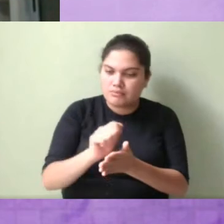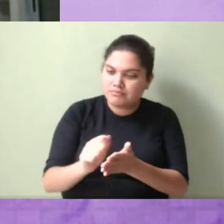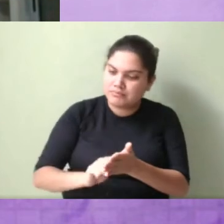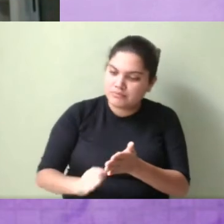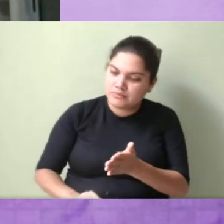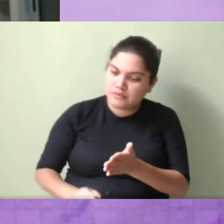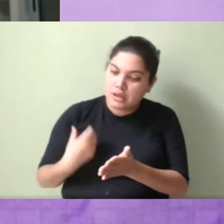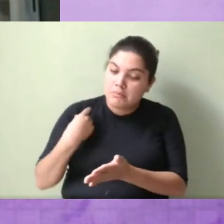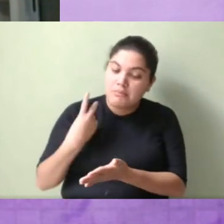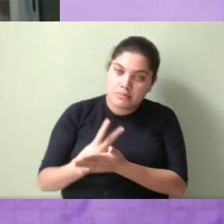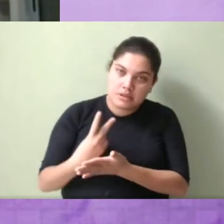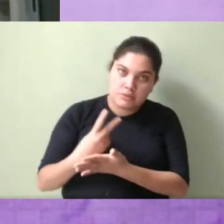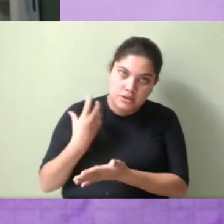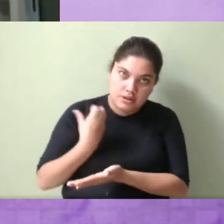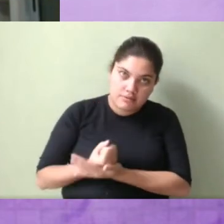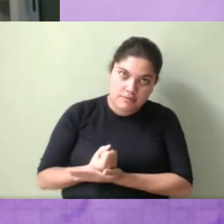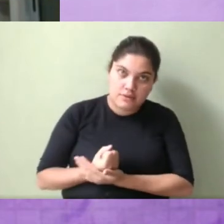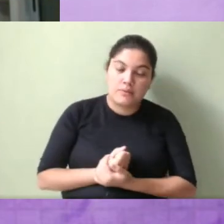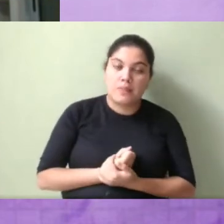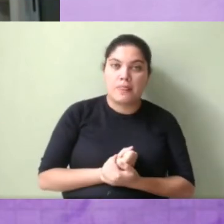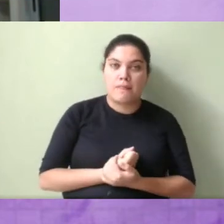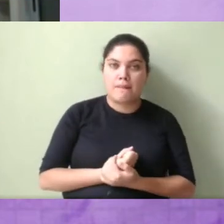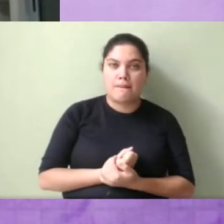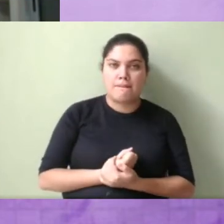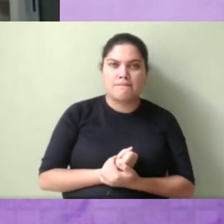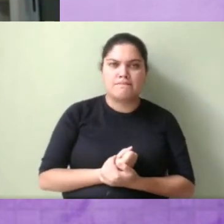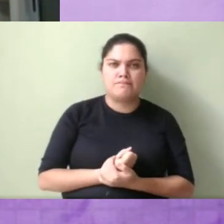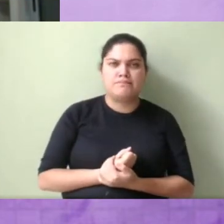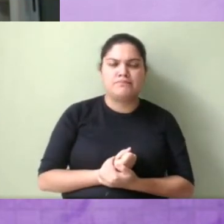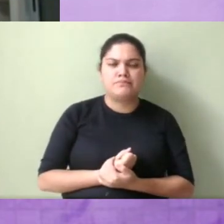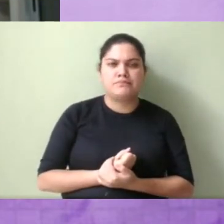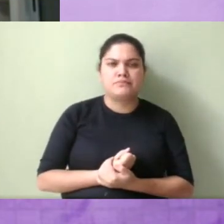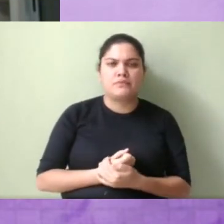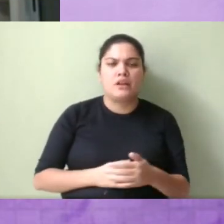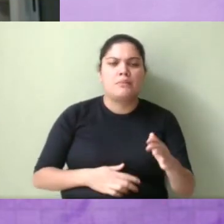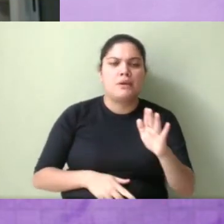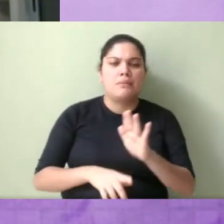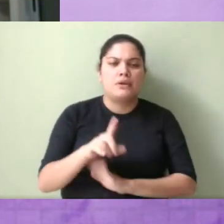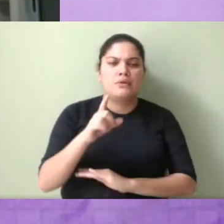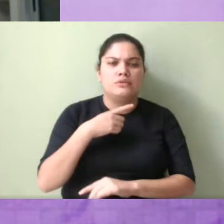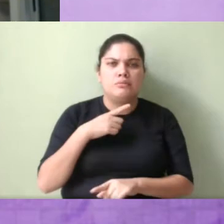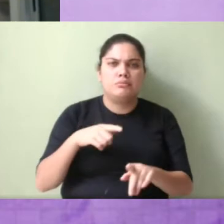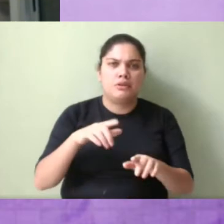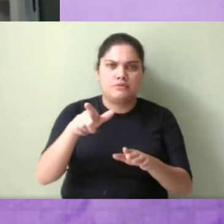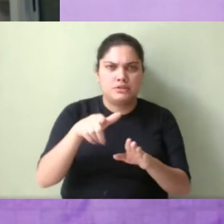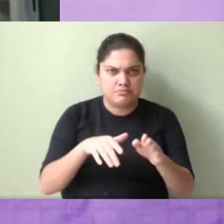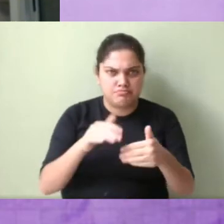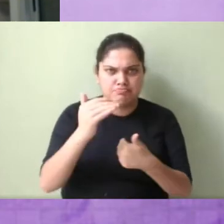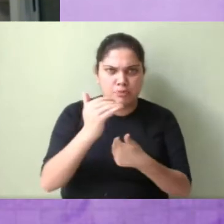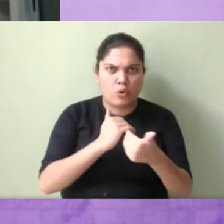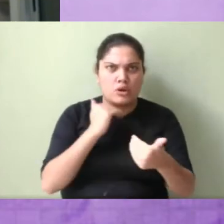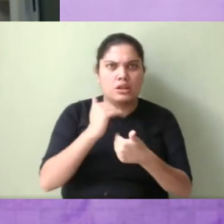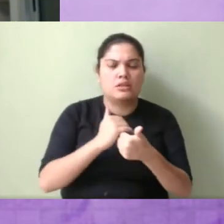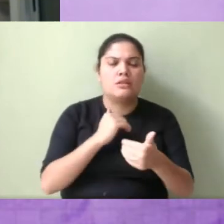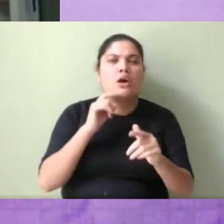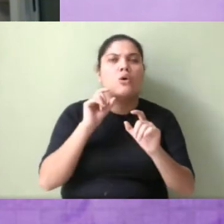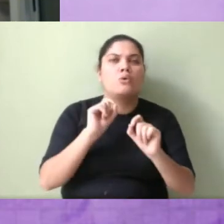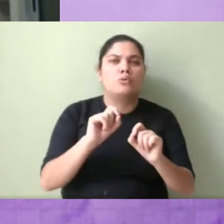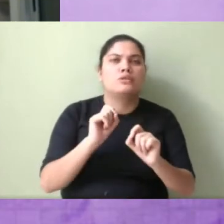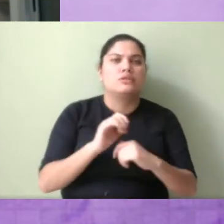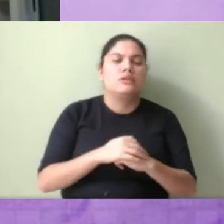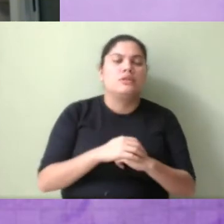vontade e tô gostando demais de todas as histórias que você está contando. Eu sou uma pessoa que anota, então eu tô escrevendo um monte de coisa, mesmo estando